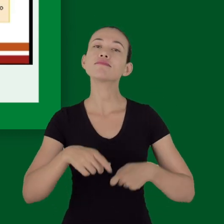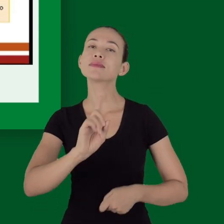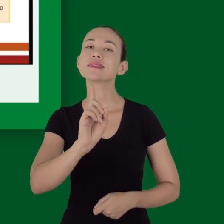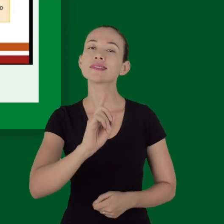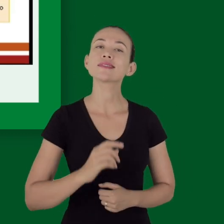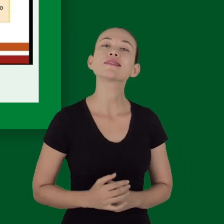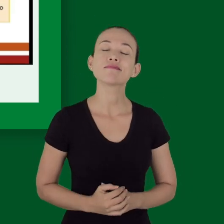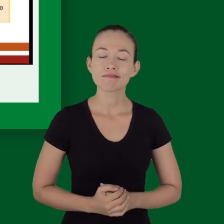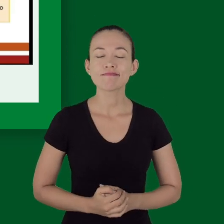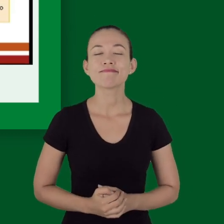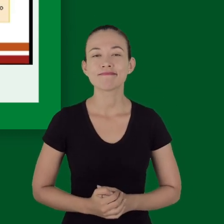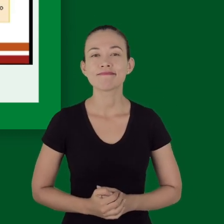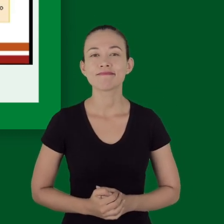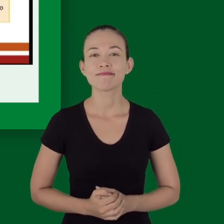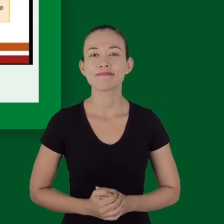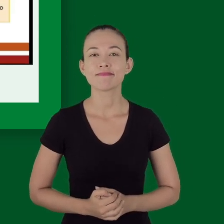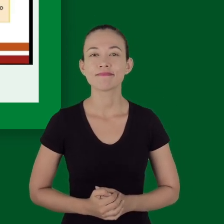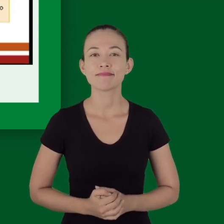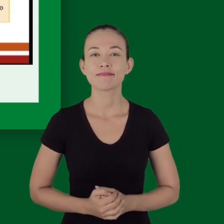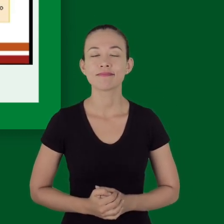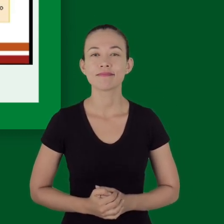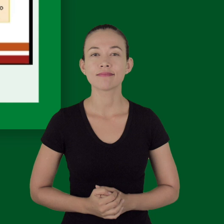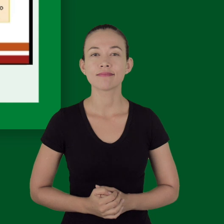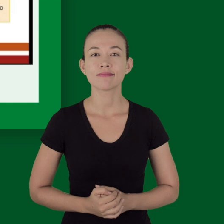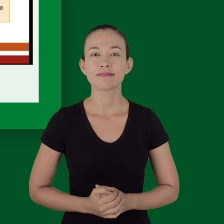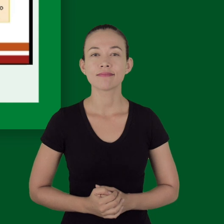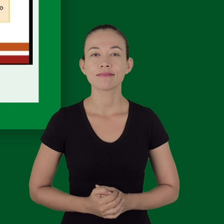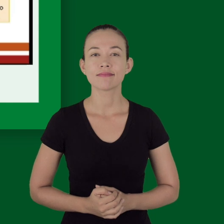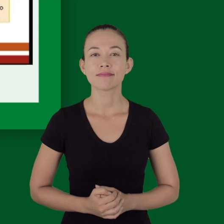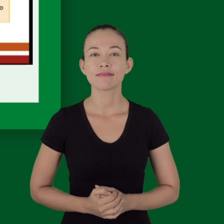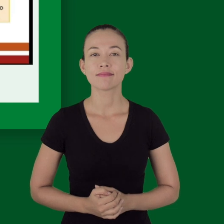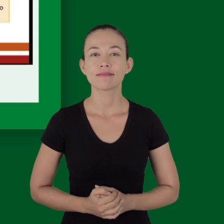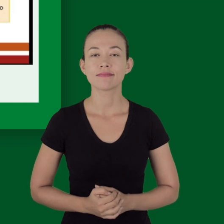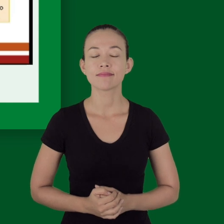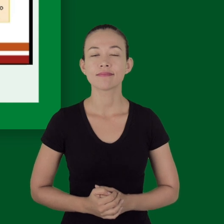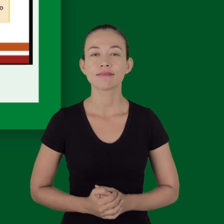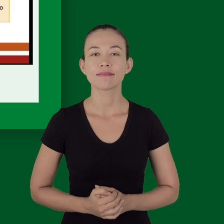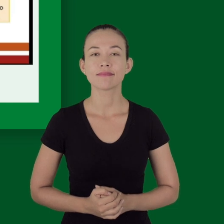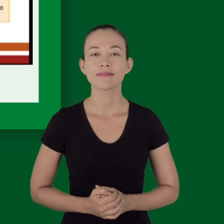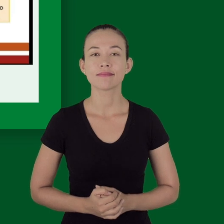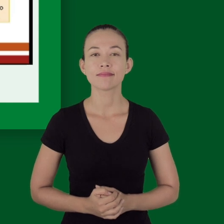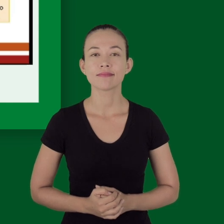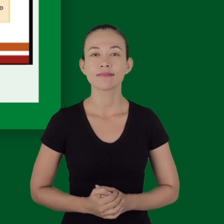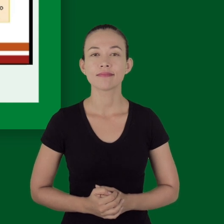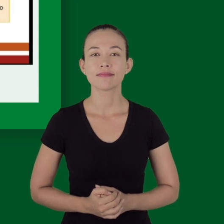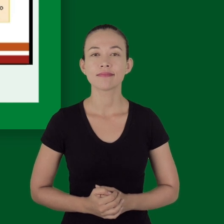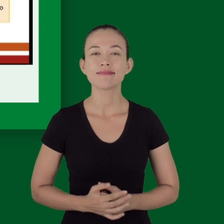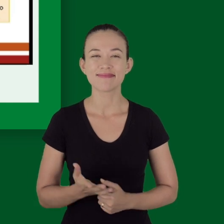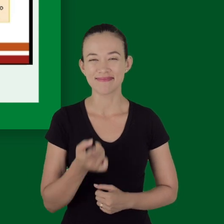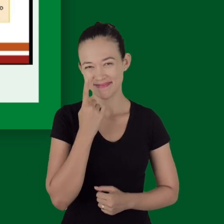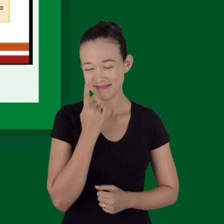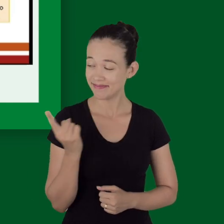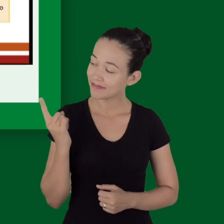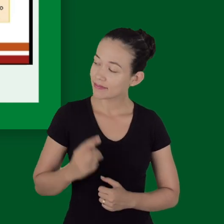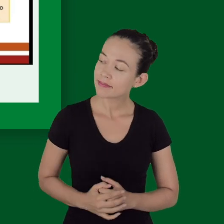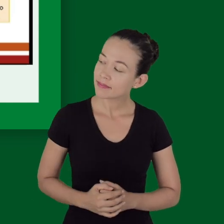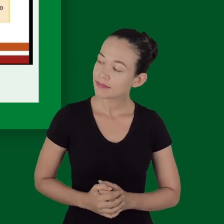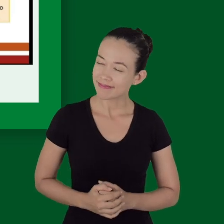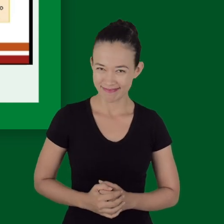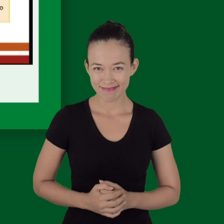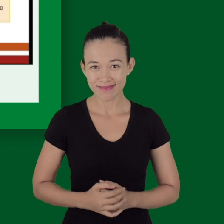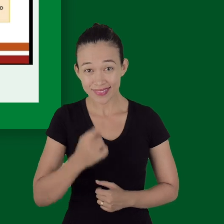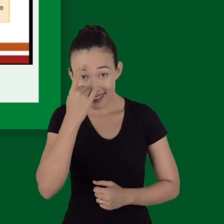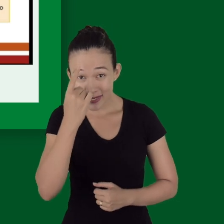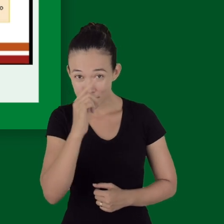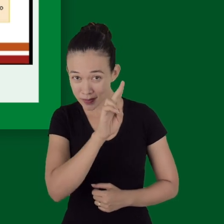como é que a gente consegue avaliar a medula de forma mais criteriosa? No geral, ao criterioso. E a gente pode ter